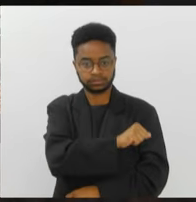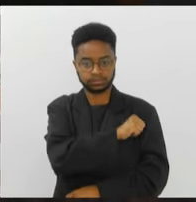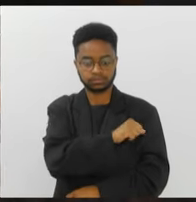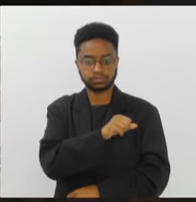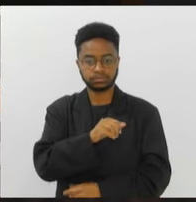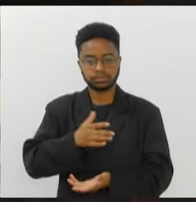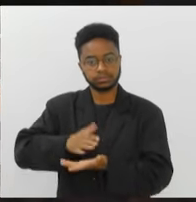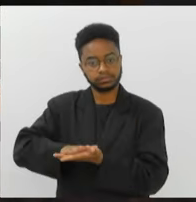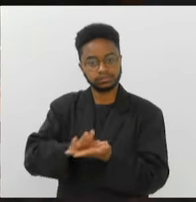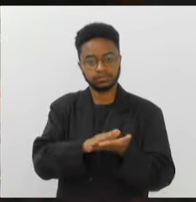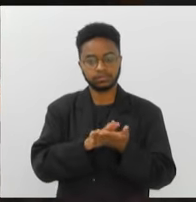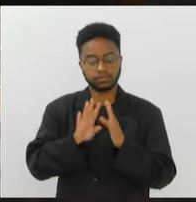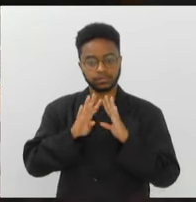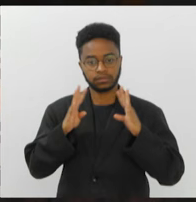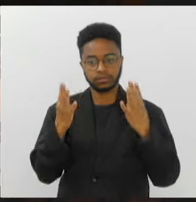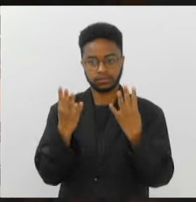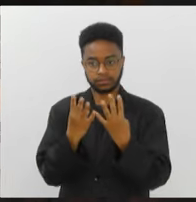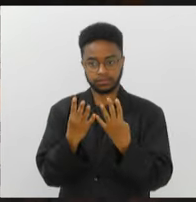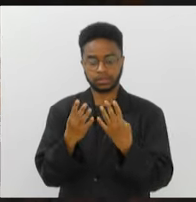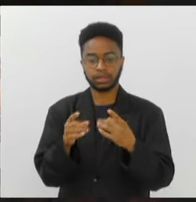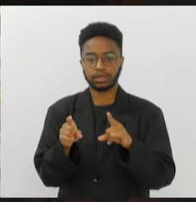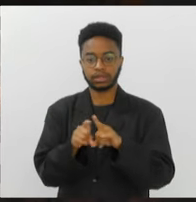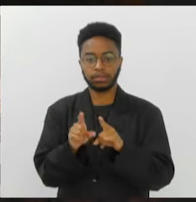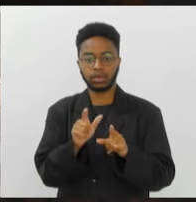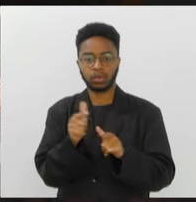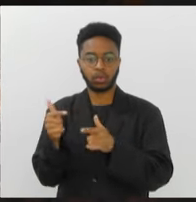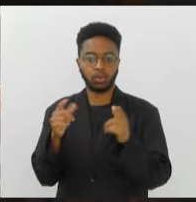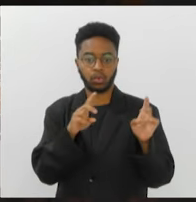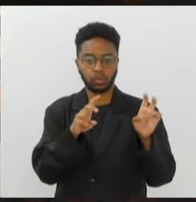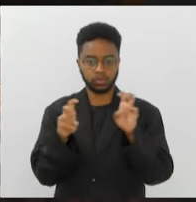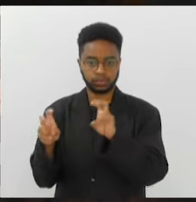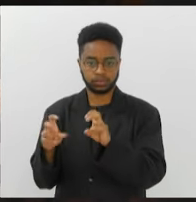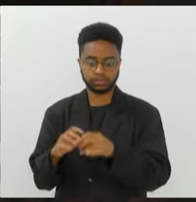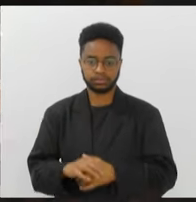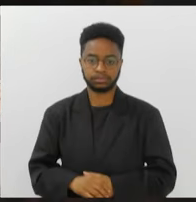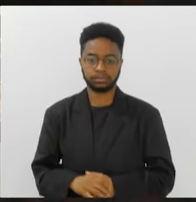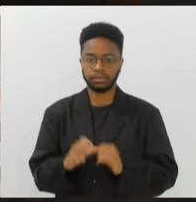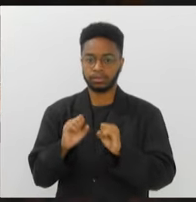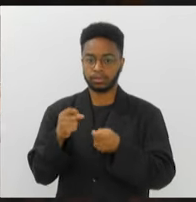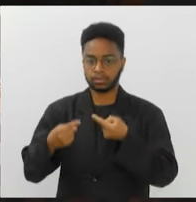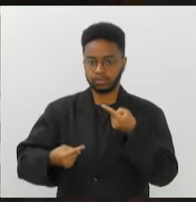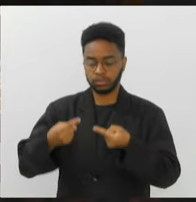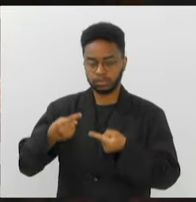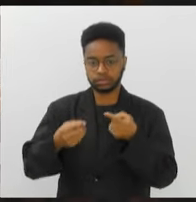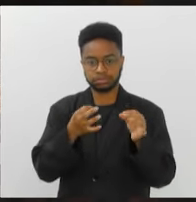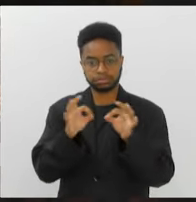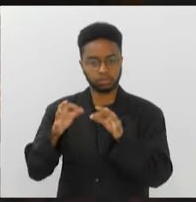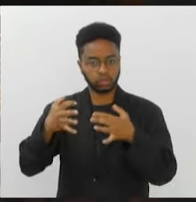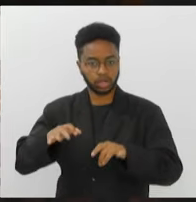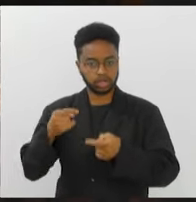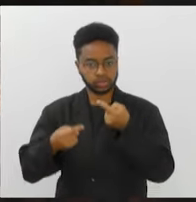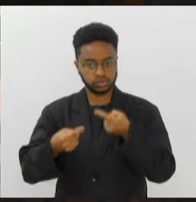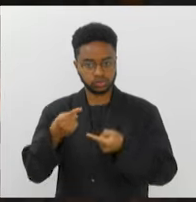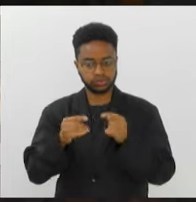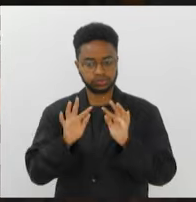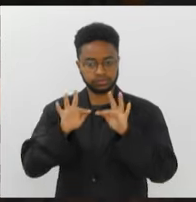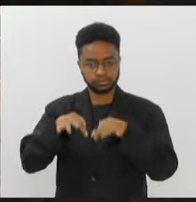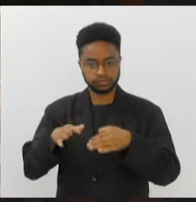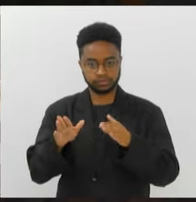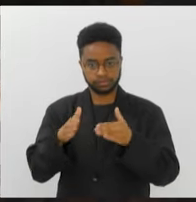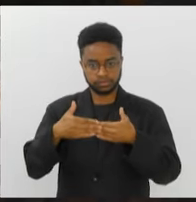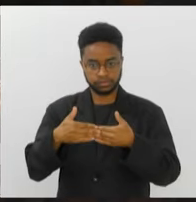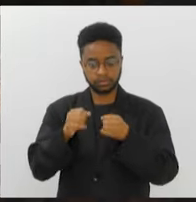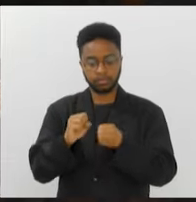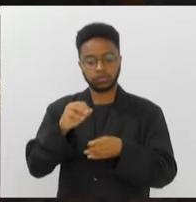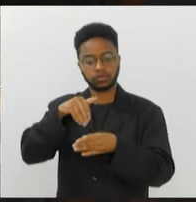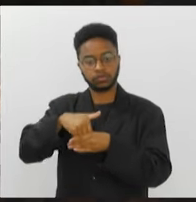roda de samba Samba Play e dá outras providências. Em discussão, não havendo quem queira discutir, encerrada a discussão.